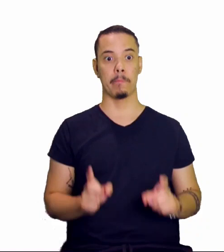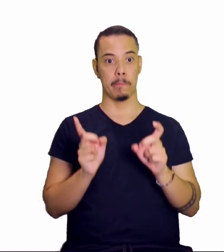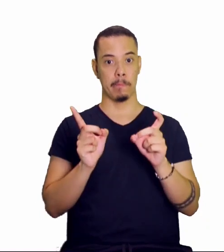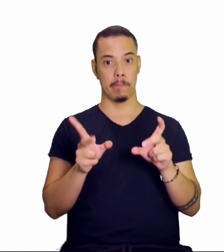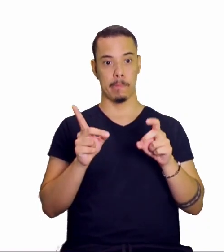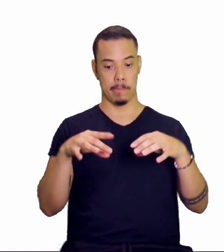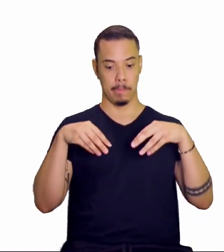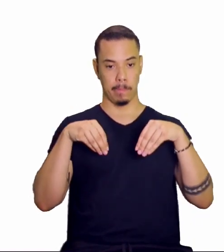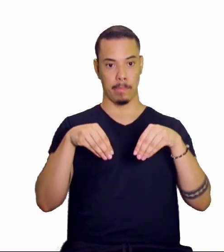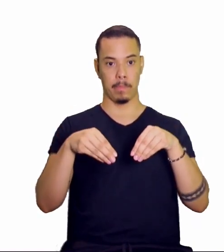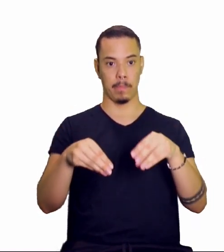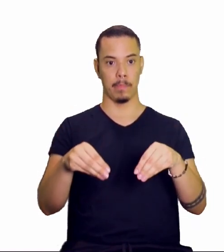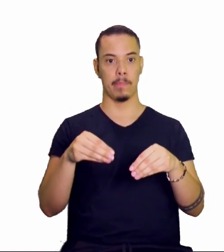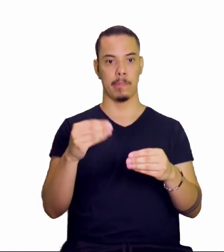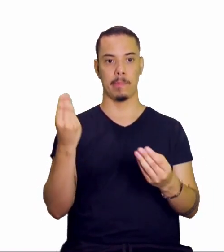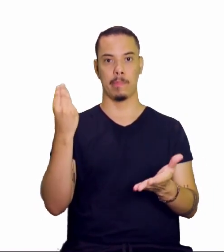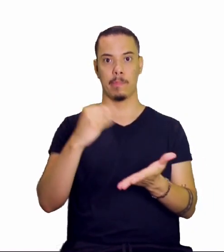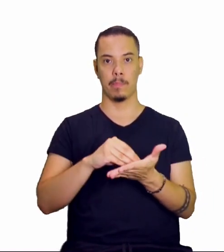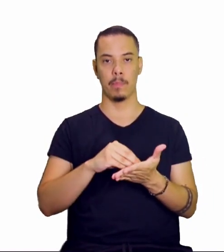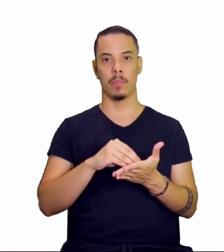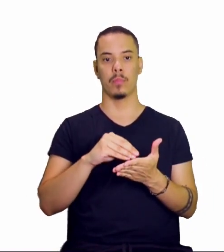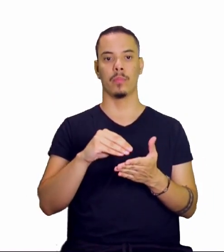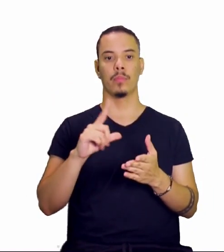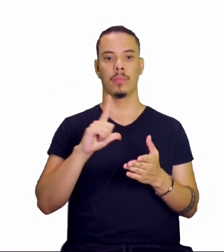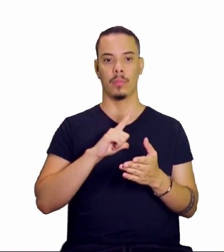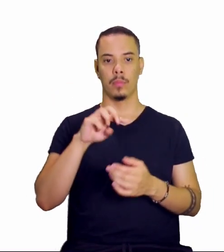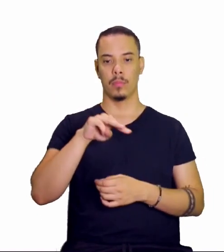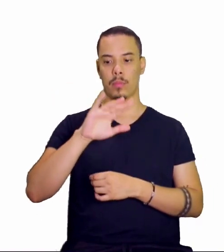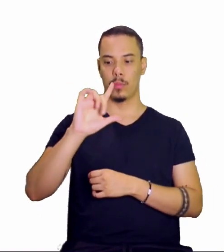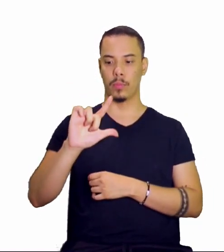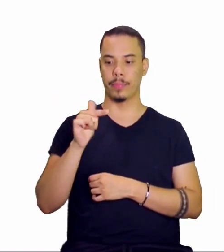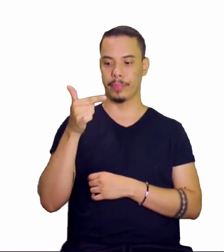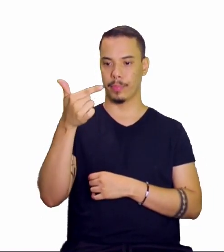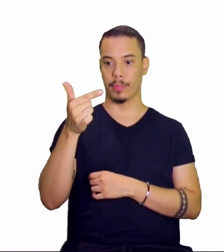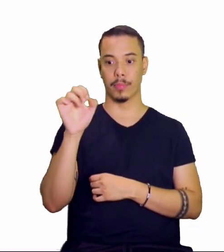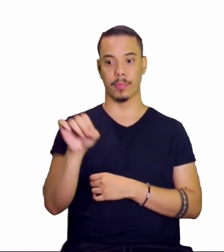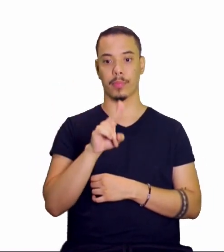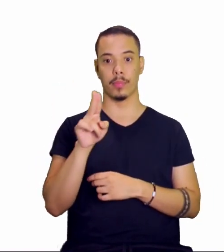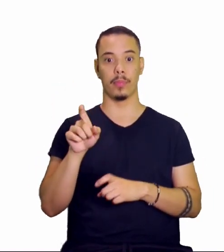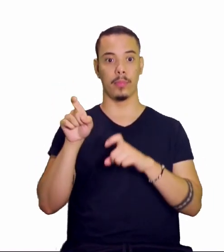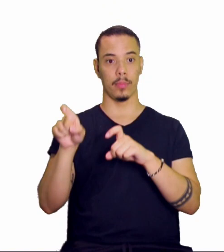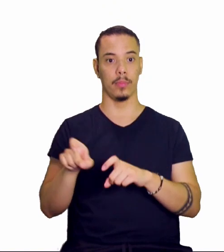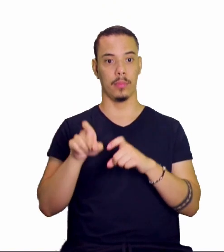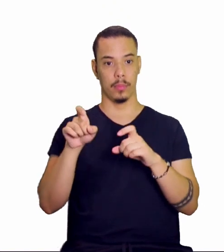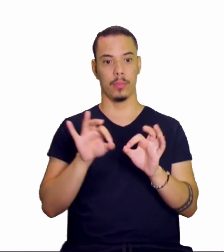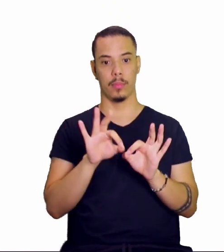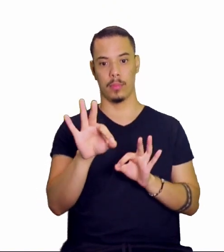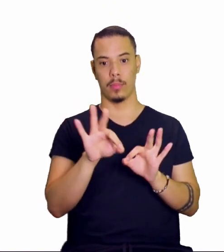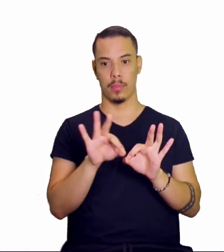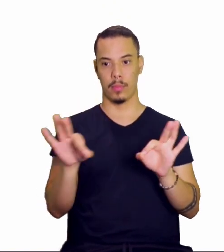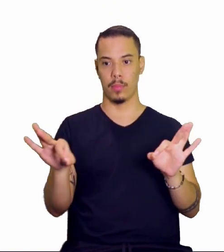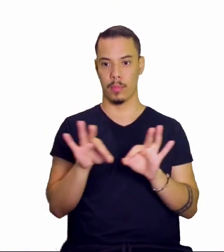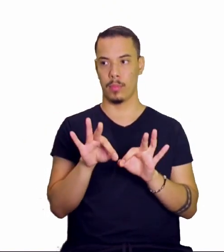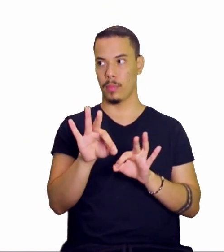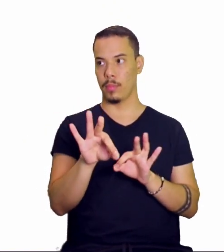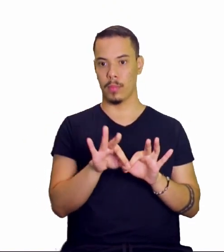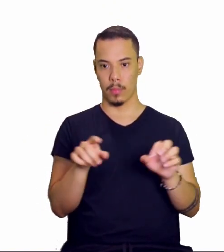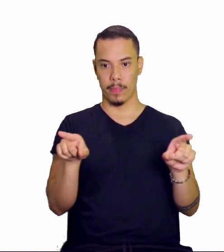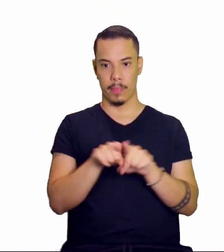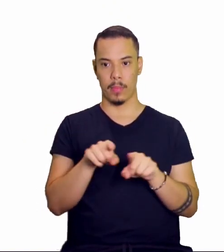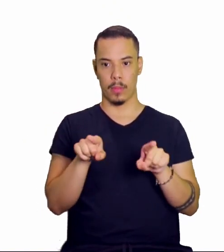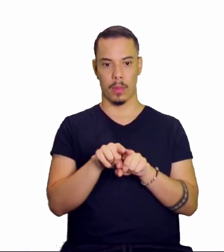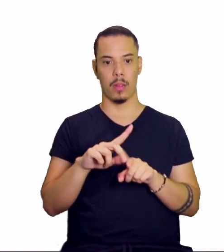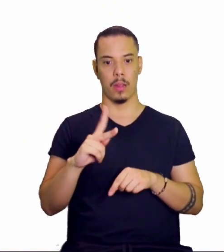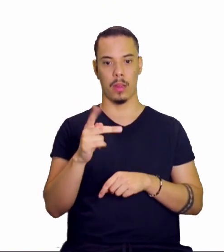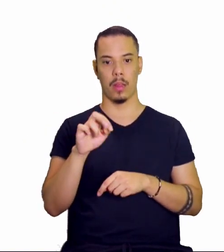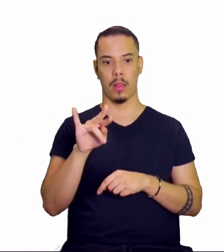terreno, você põe em metros quadrados, hectare, né? Se for no sítio aí, se fala em hectares, né? Você vai